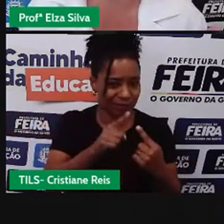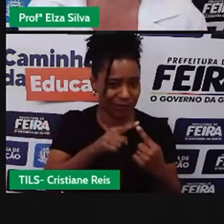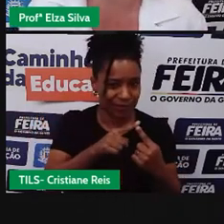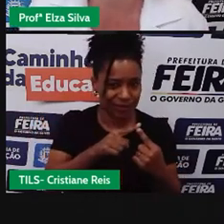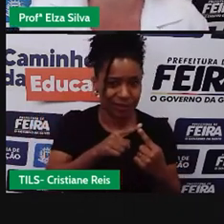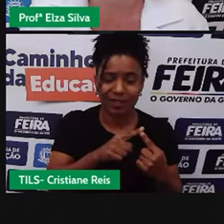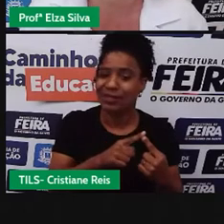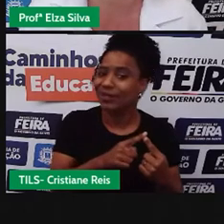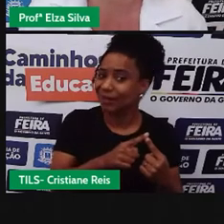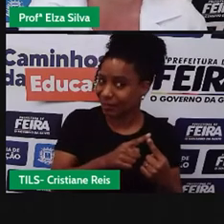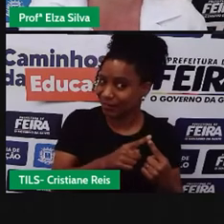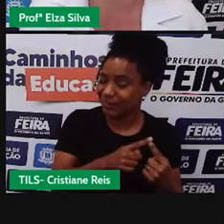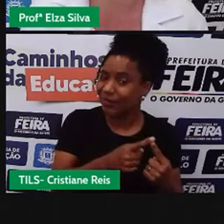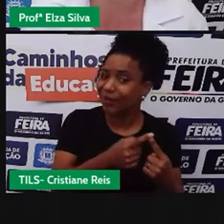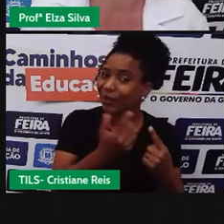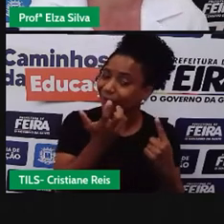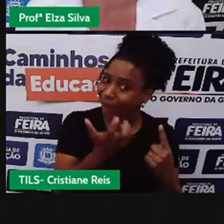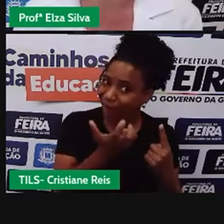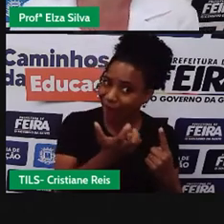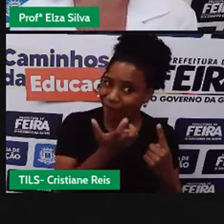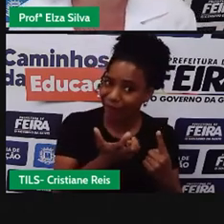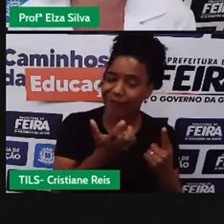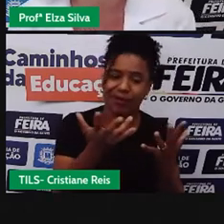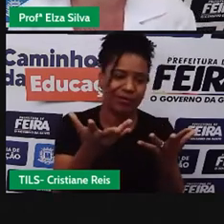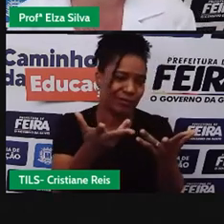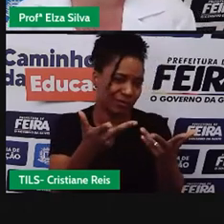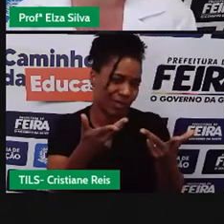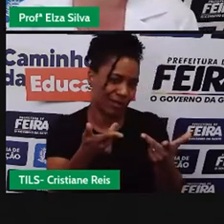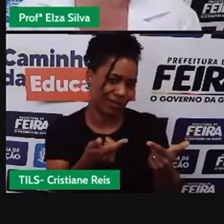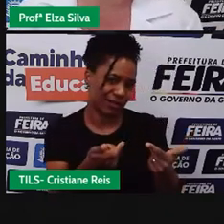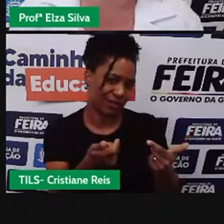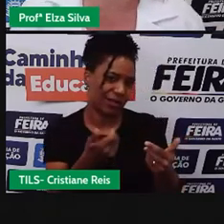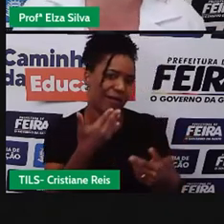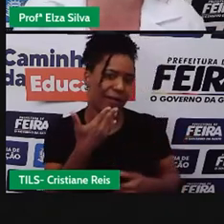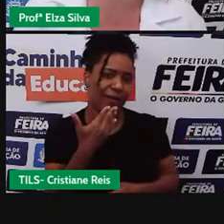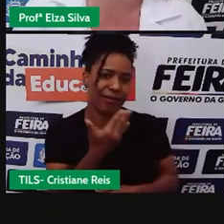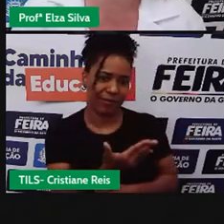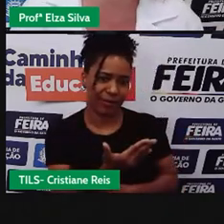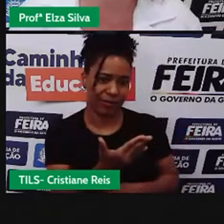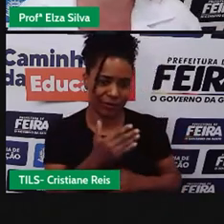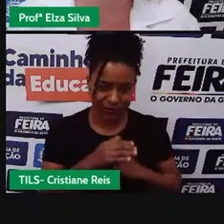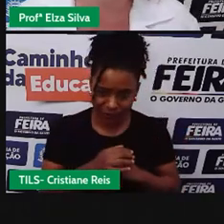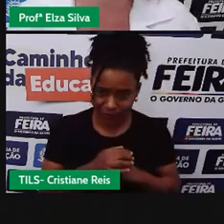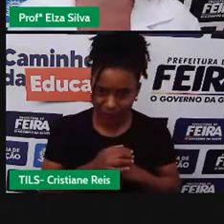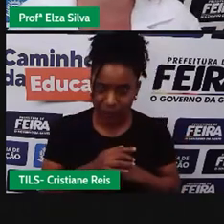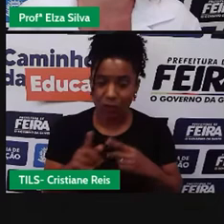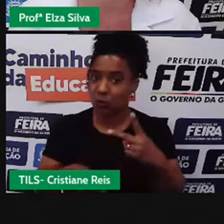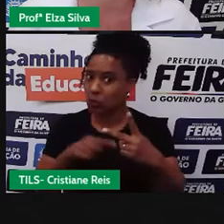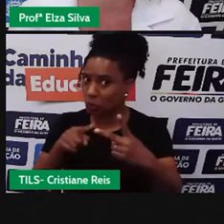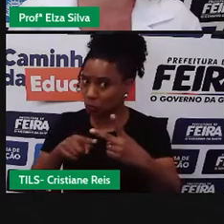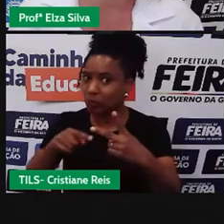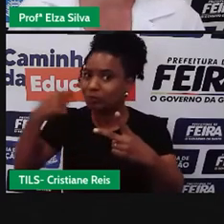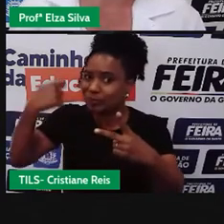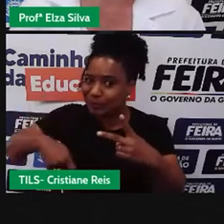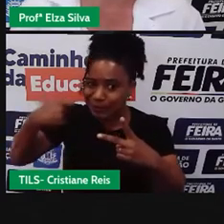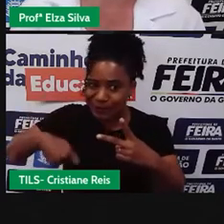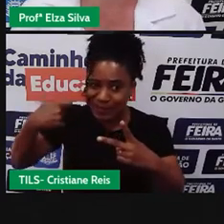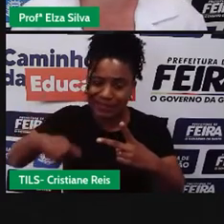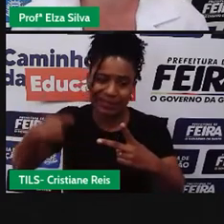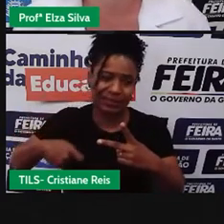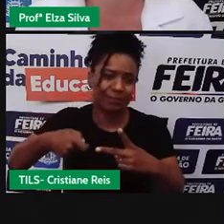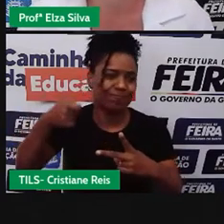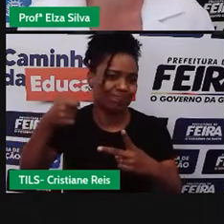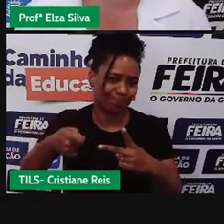não exigem que haja experiência. No segundo, tem que ser um comerciante qualificado. Nos